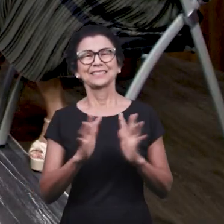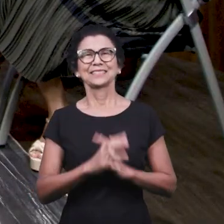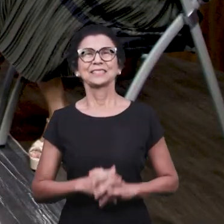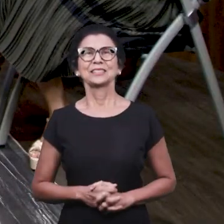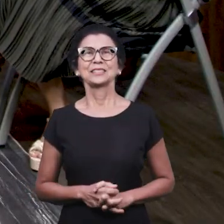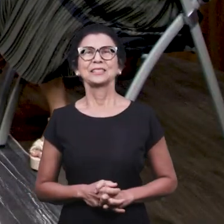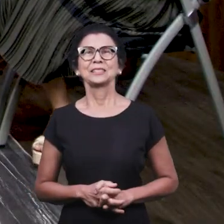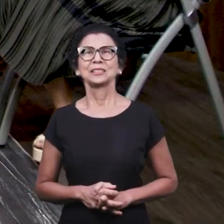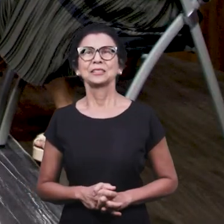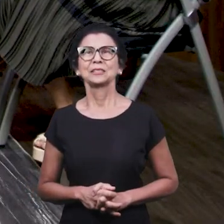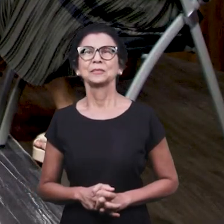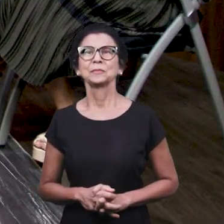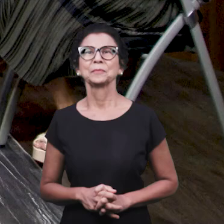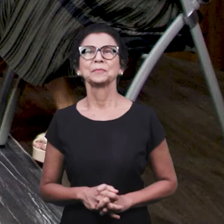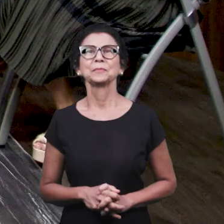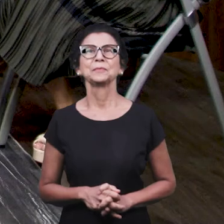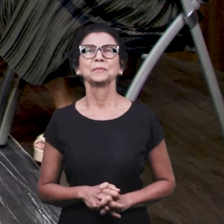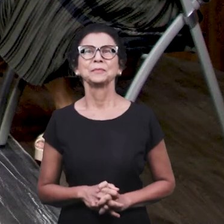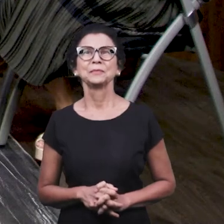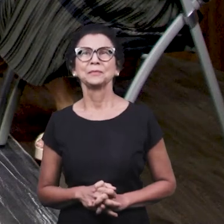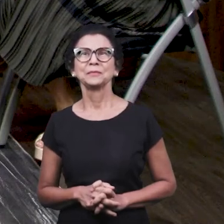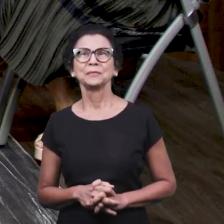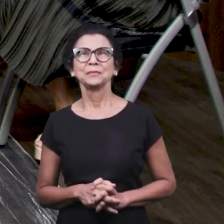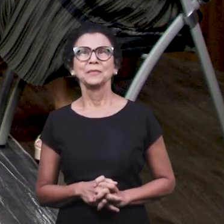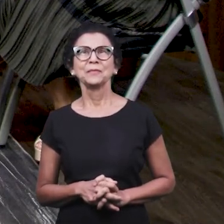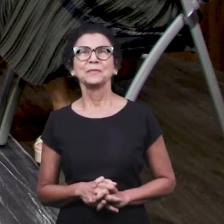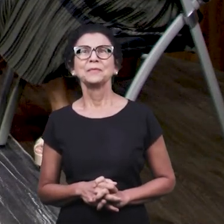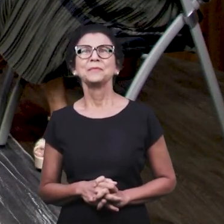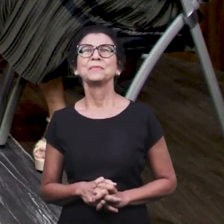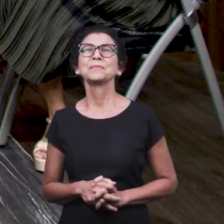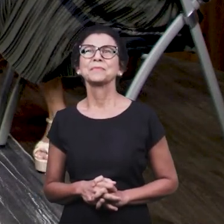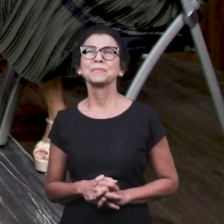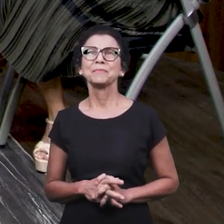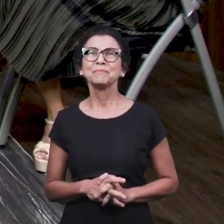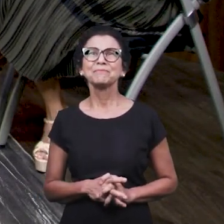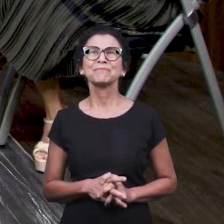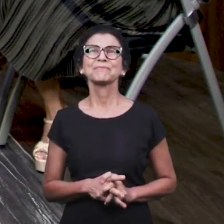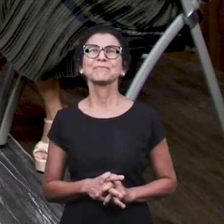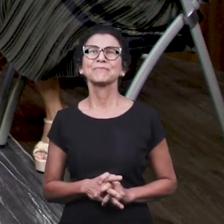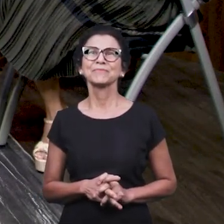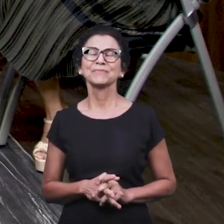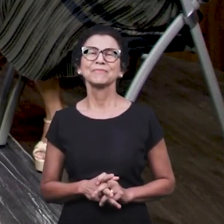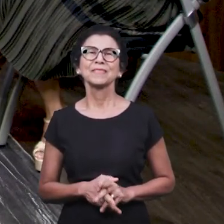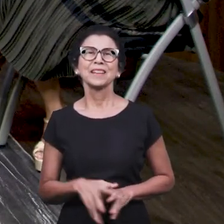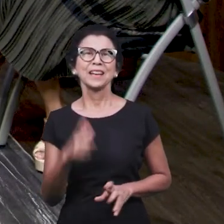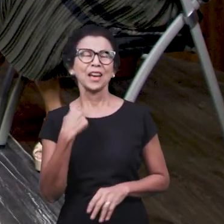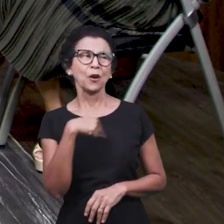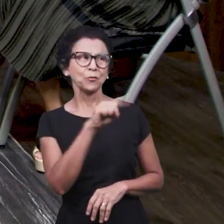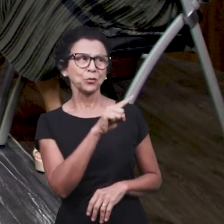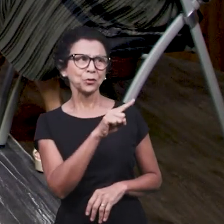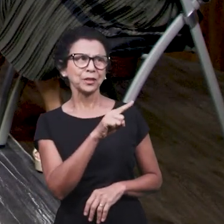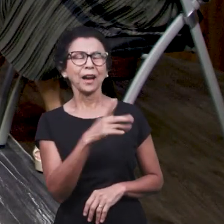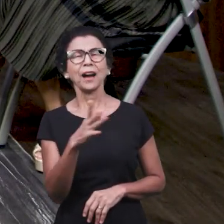veio 2020 com a pandemia. Não fui, foi tudo cancelado. Sério? O dinheiro devolvido. Meu Então, assim, Deus.